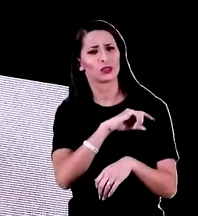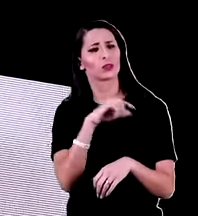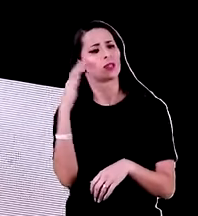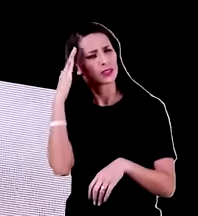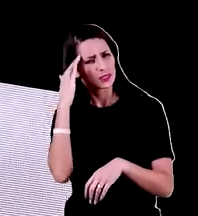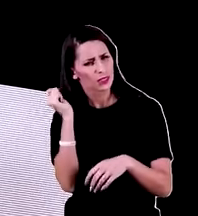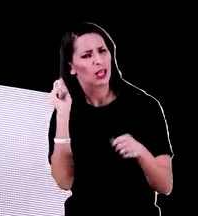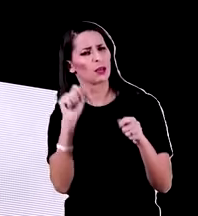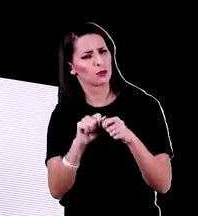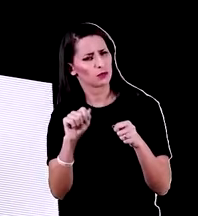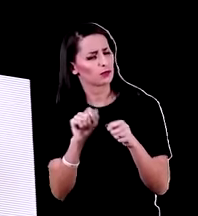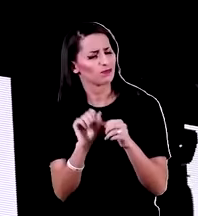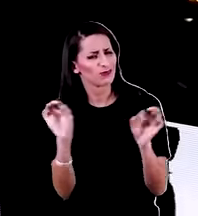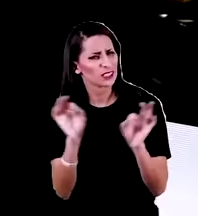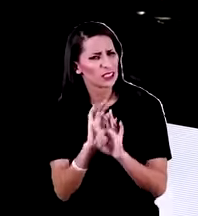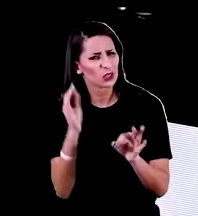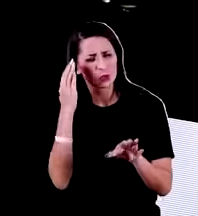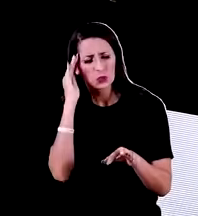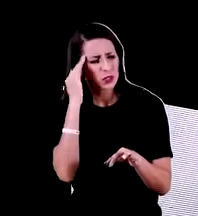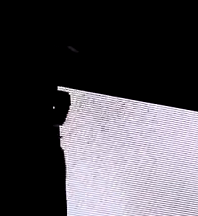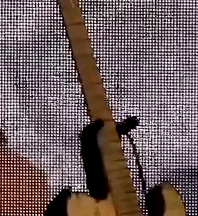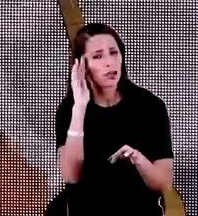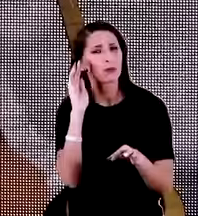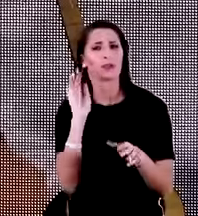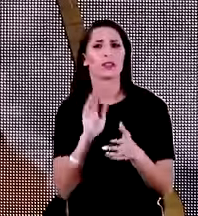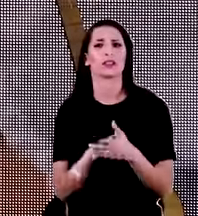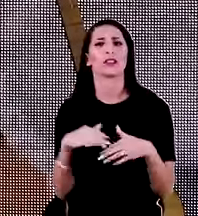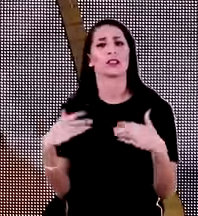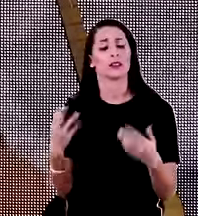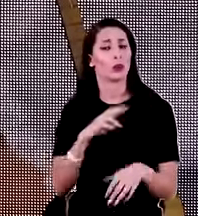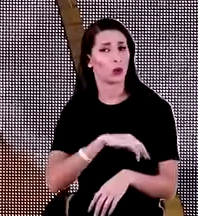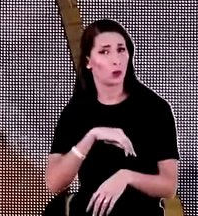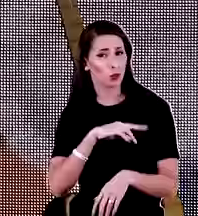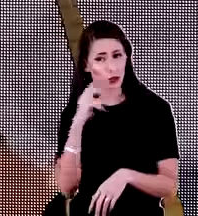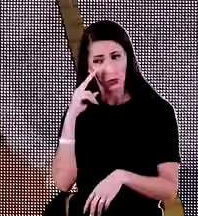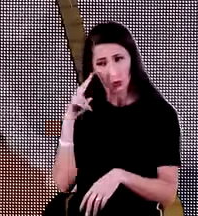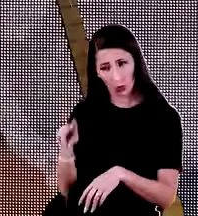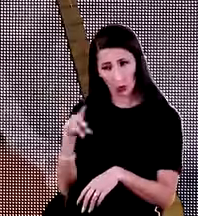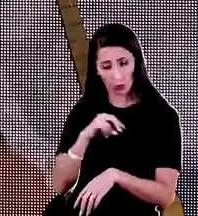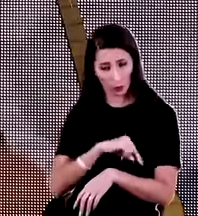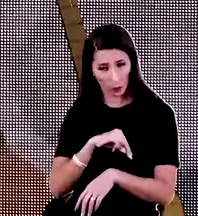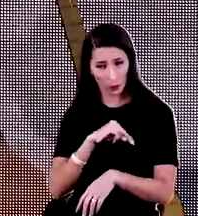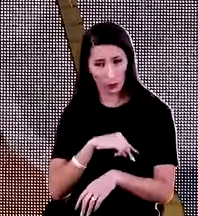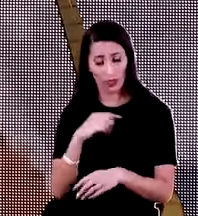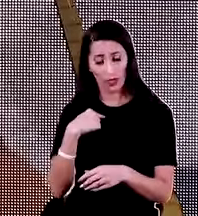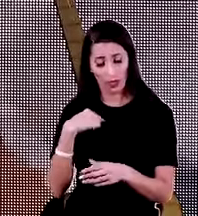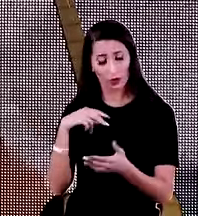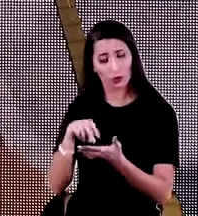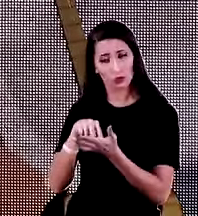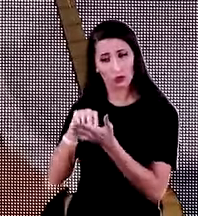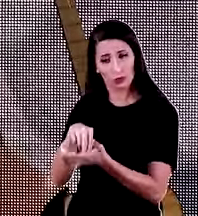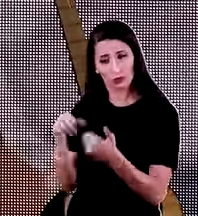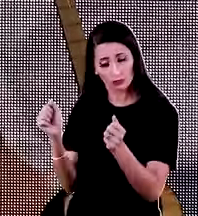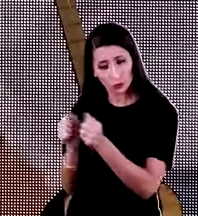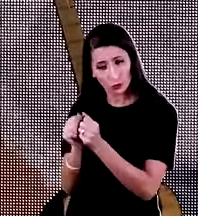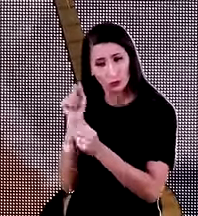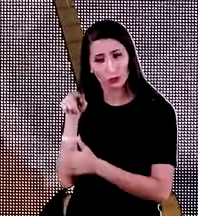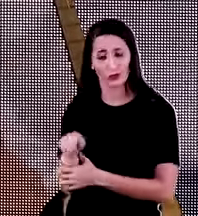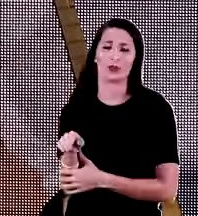amigo. Sabe, eu amo que Ruth olhou para Noemi e disse assim, eu vou ficar aqui do teu lado e vou chorar contigo a tua